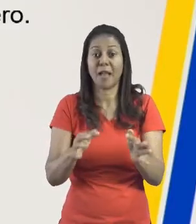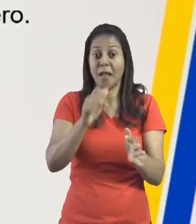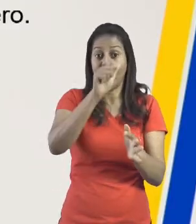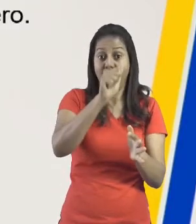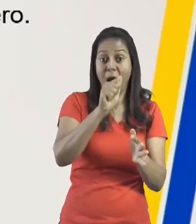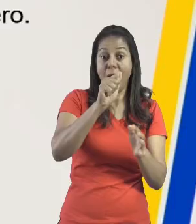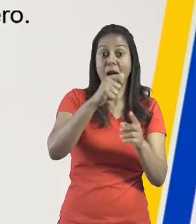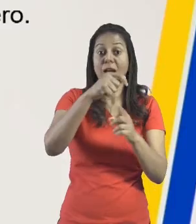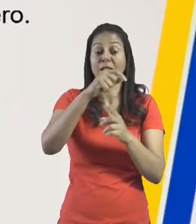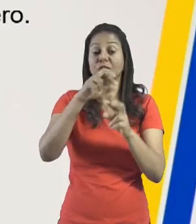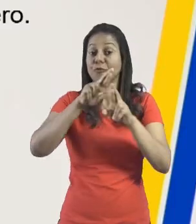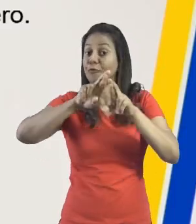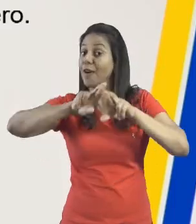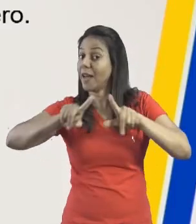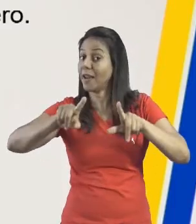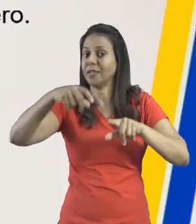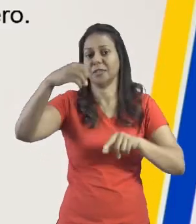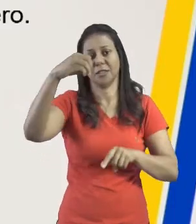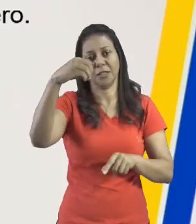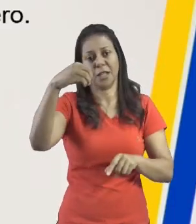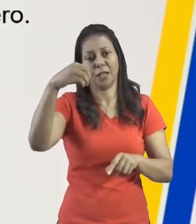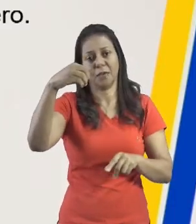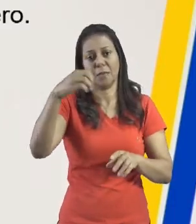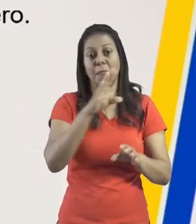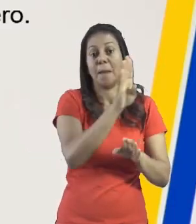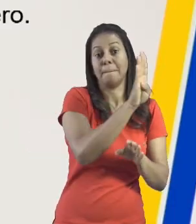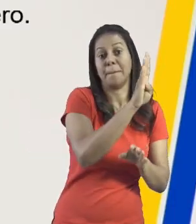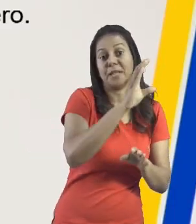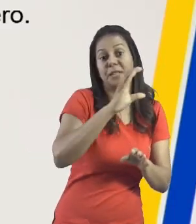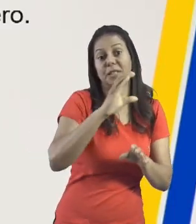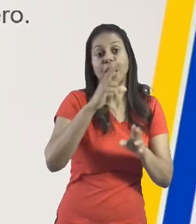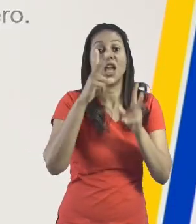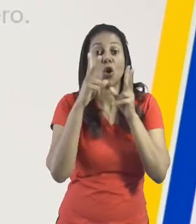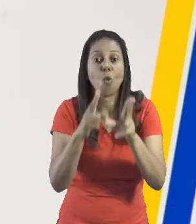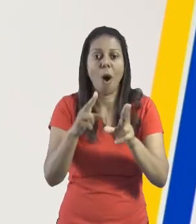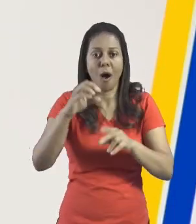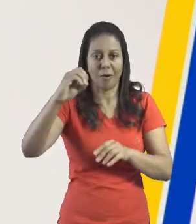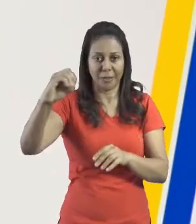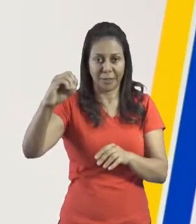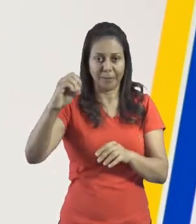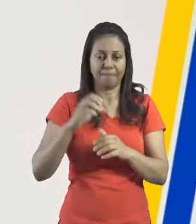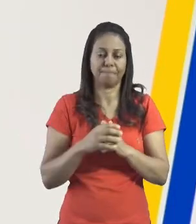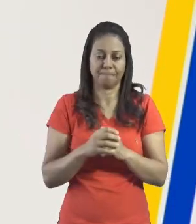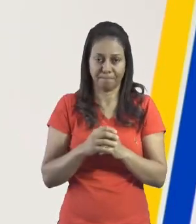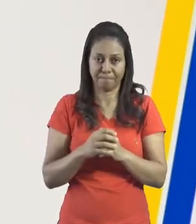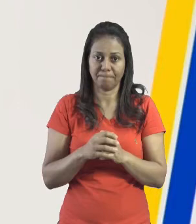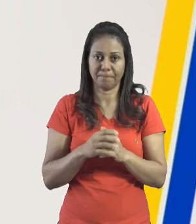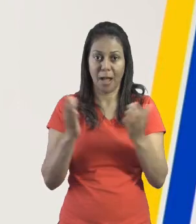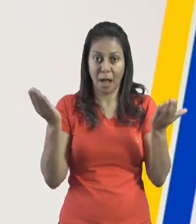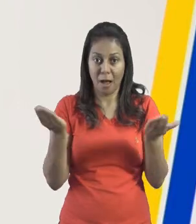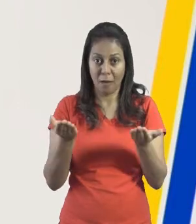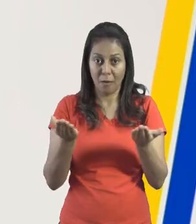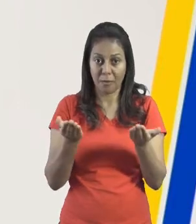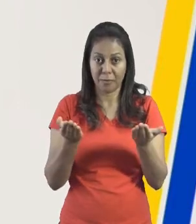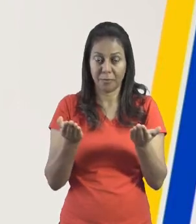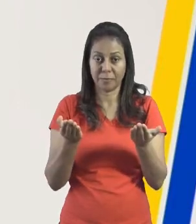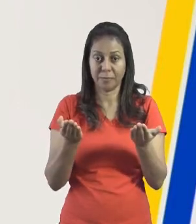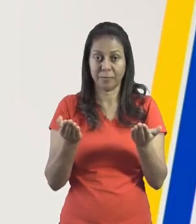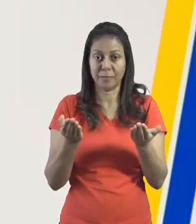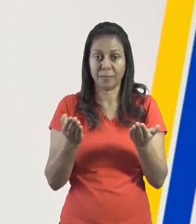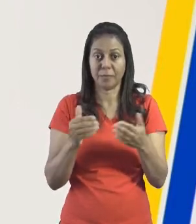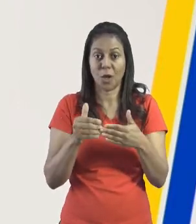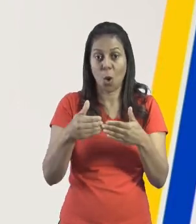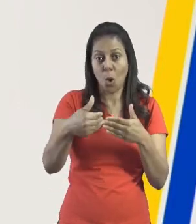de zero, porém B e C são iguais a zero. Agora vamos partir para o